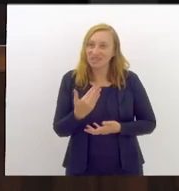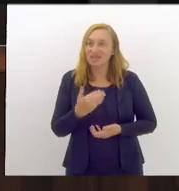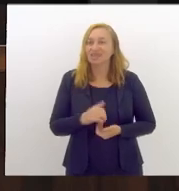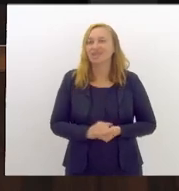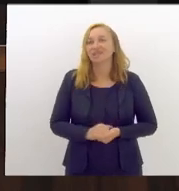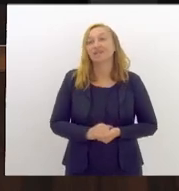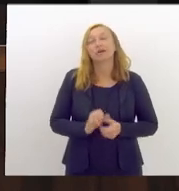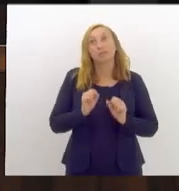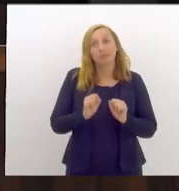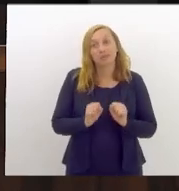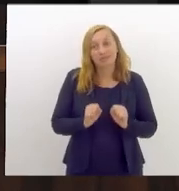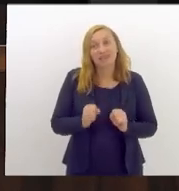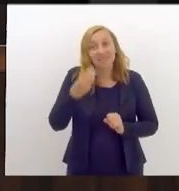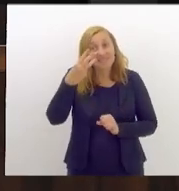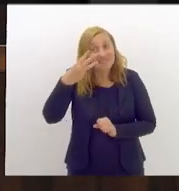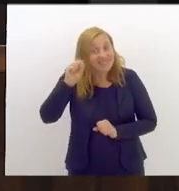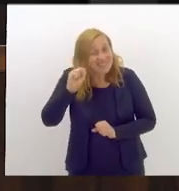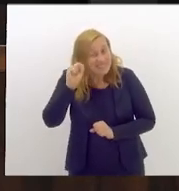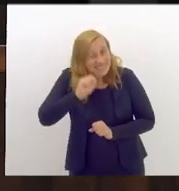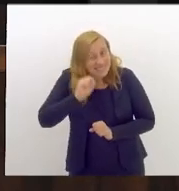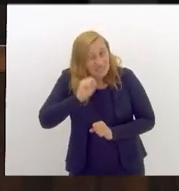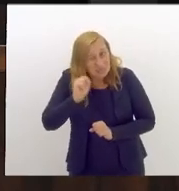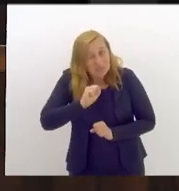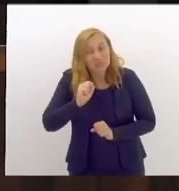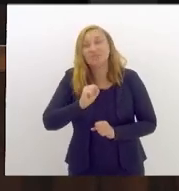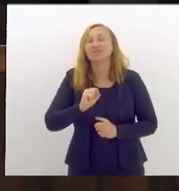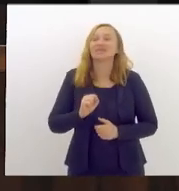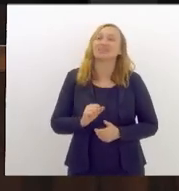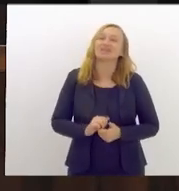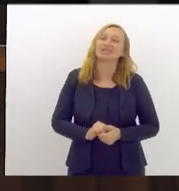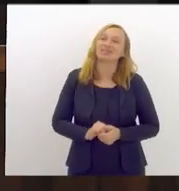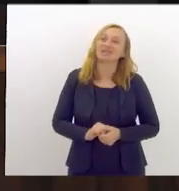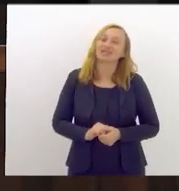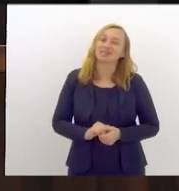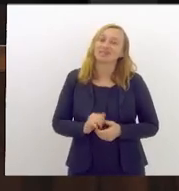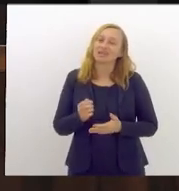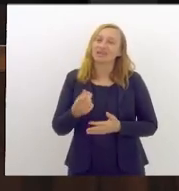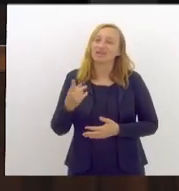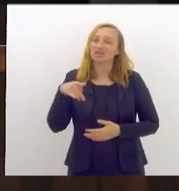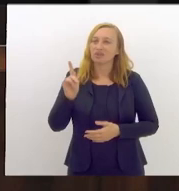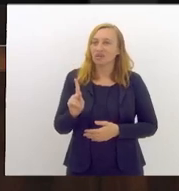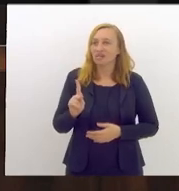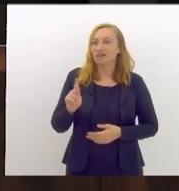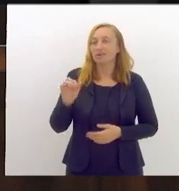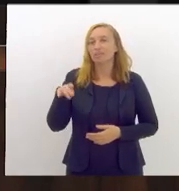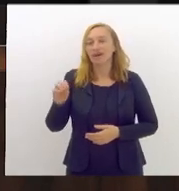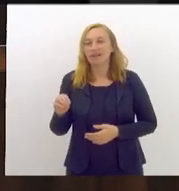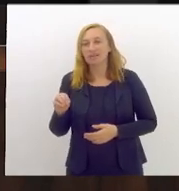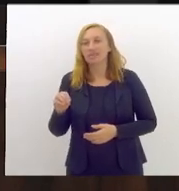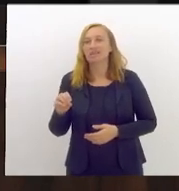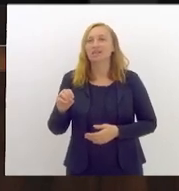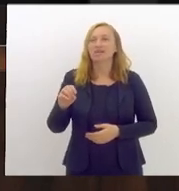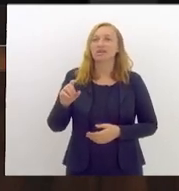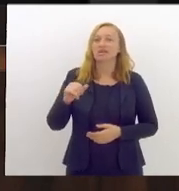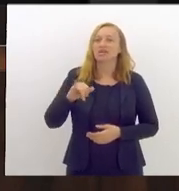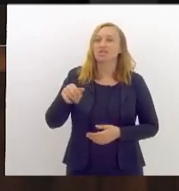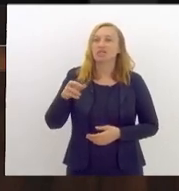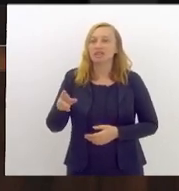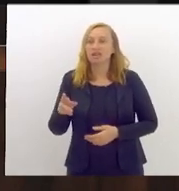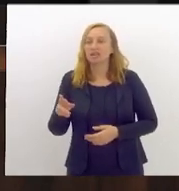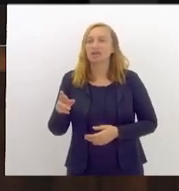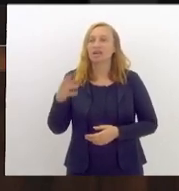se pudesse ser 30 segundos estamos escrito quinoplac Max Jair Dionísio Renata